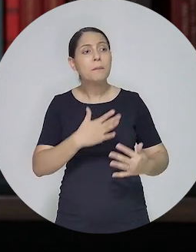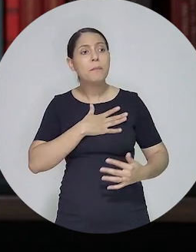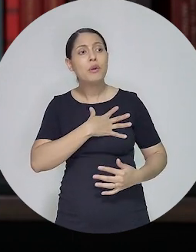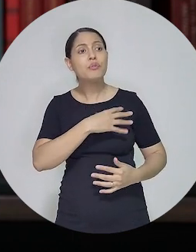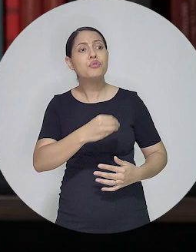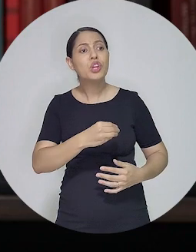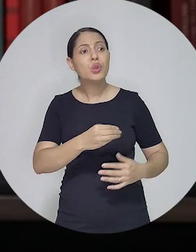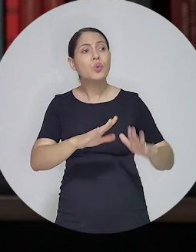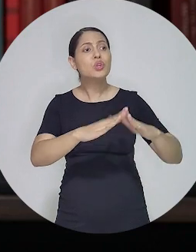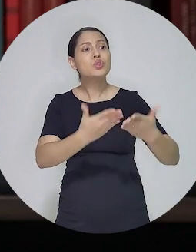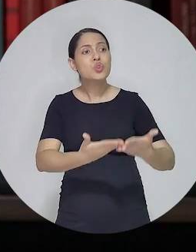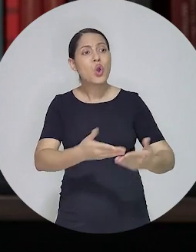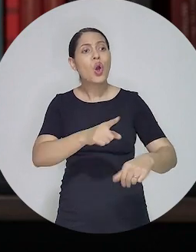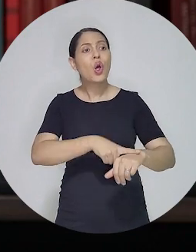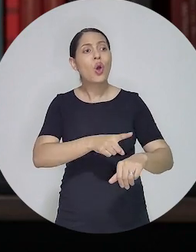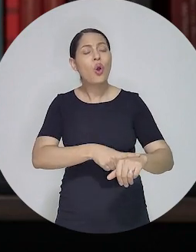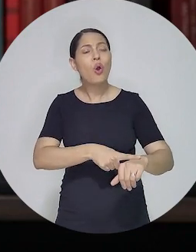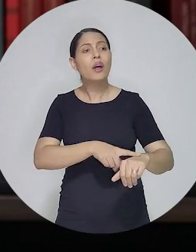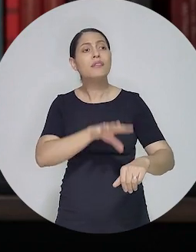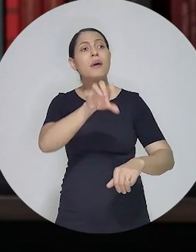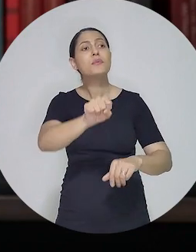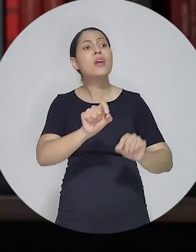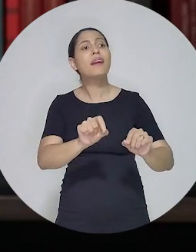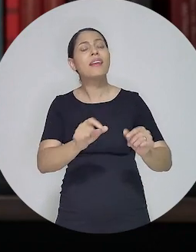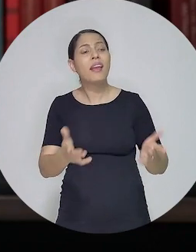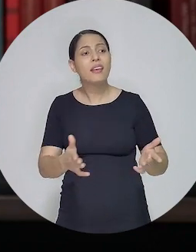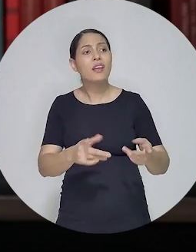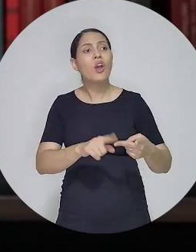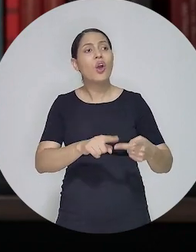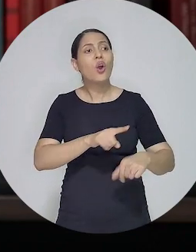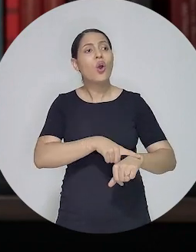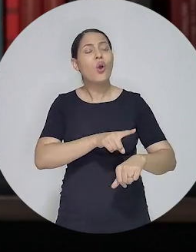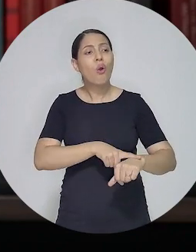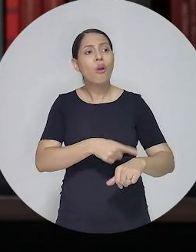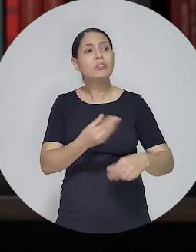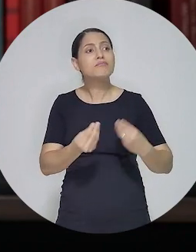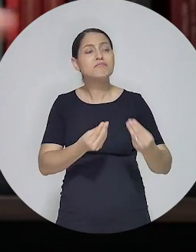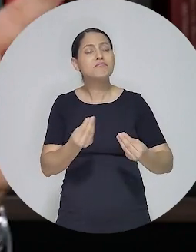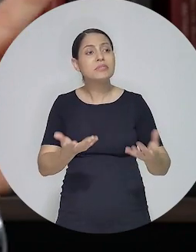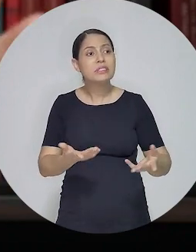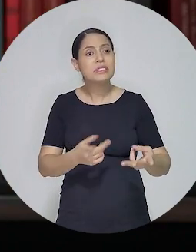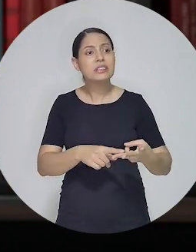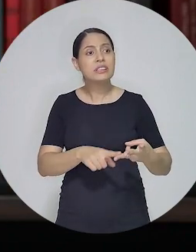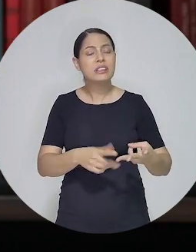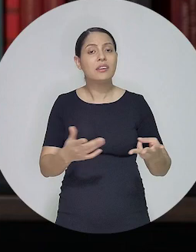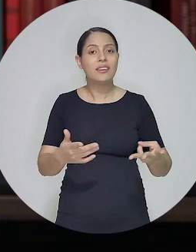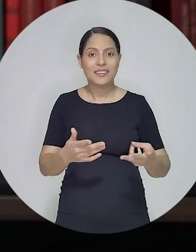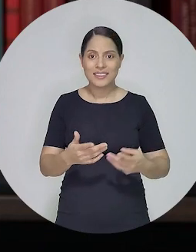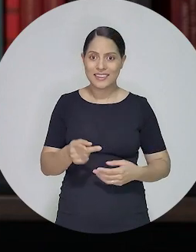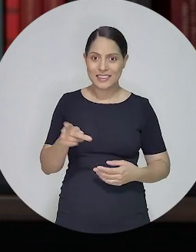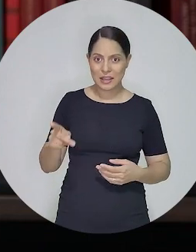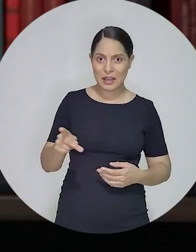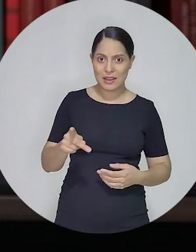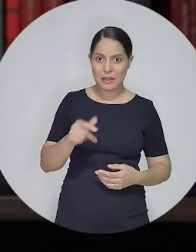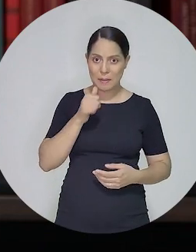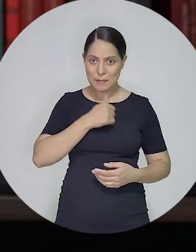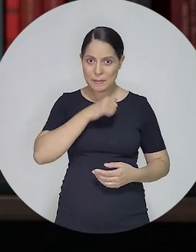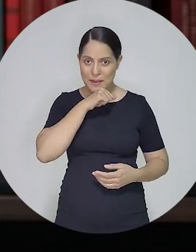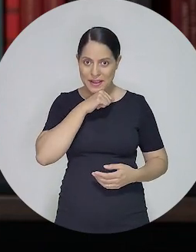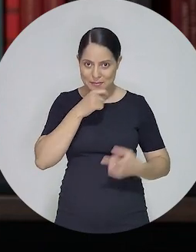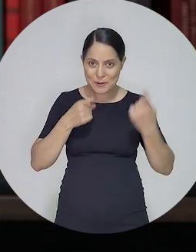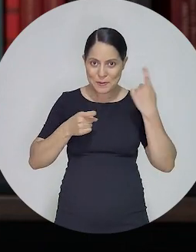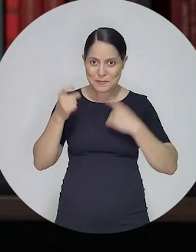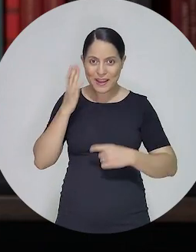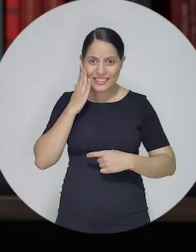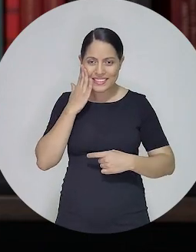quem ia buscar os filhos no colégio, que horas eles iam sair do colégio, preocupado com a mãe